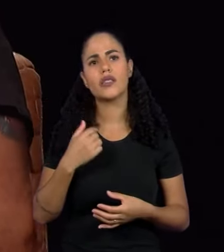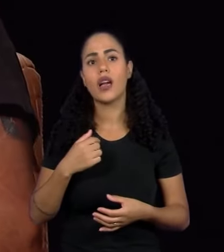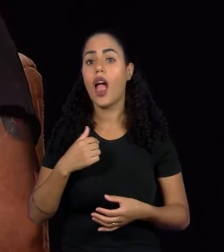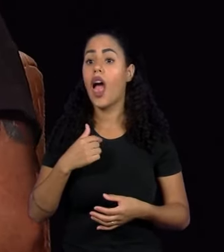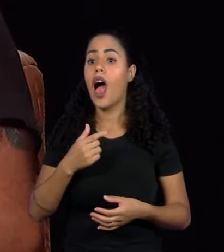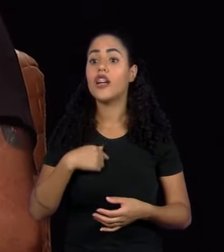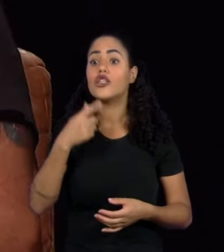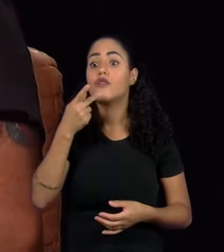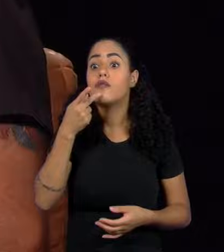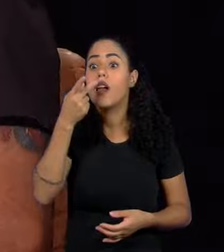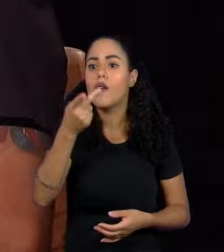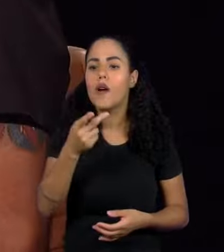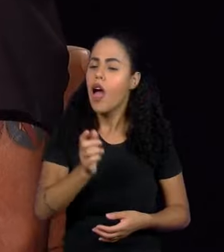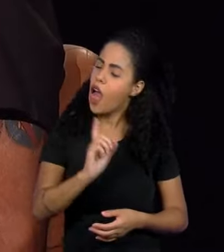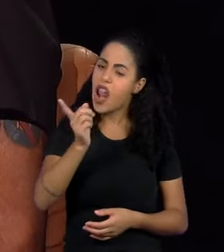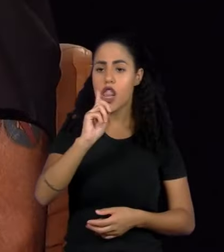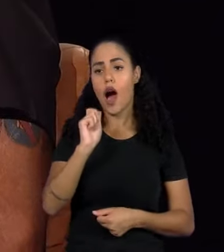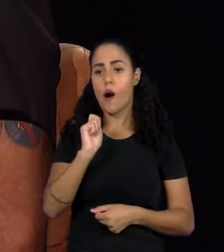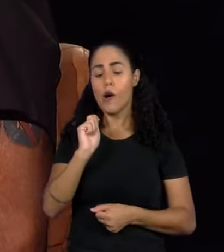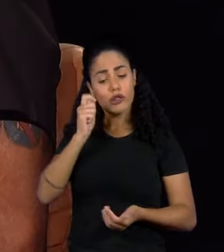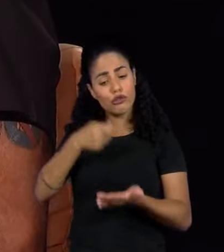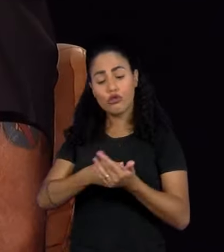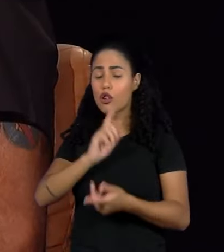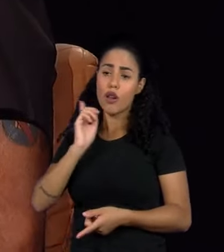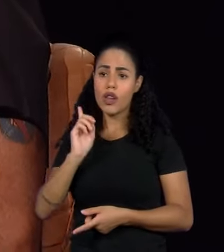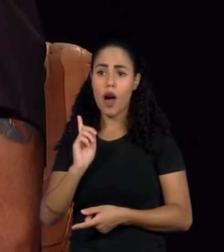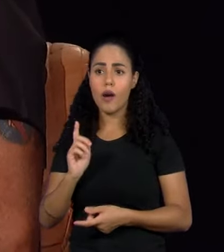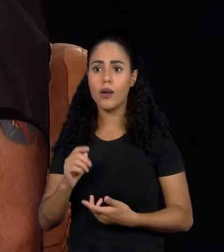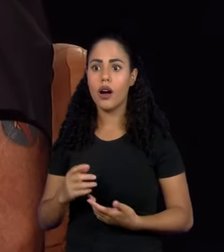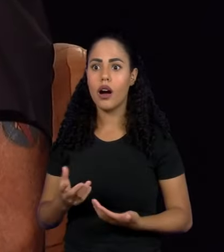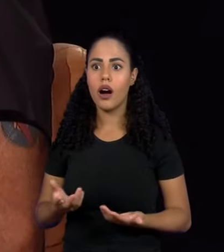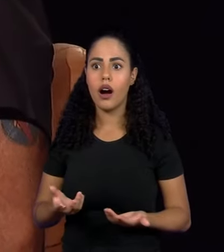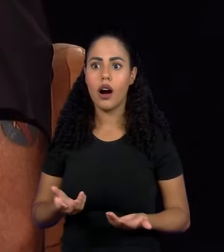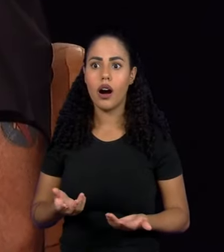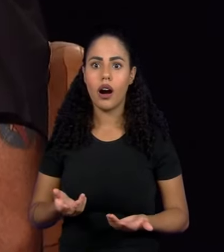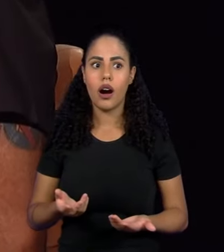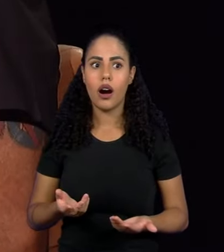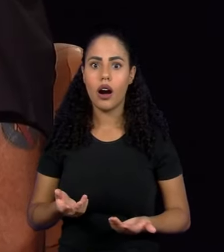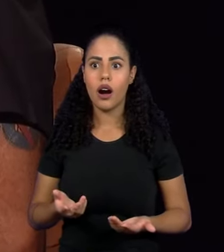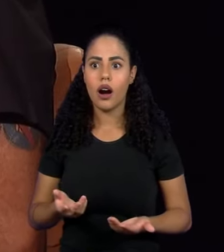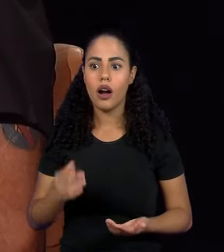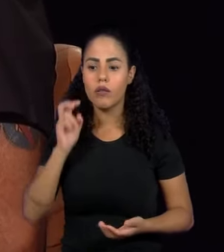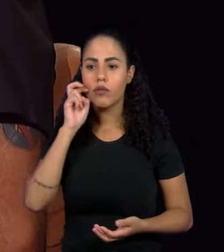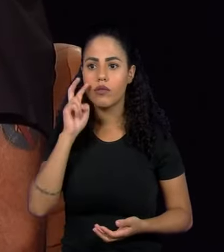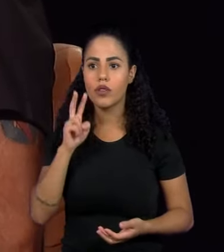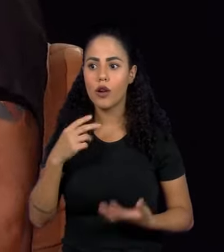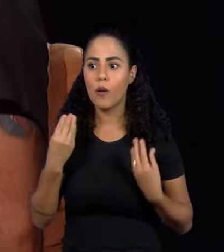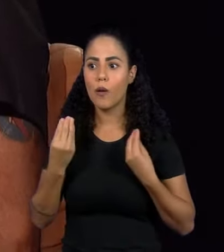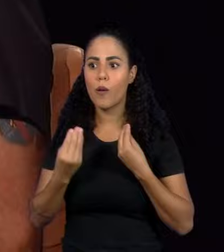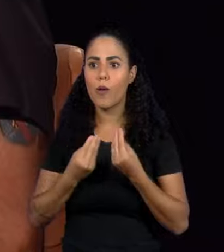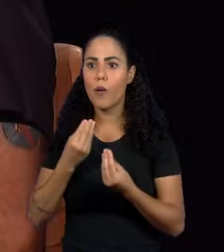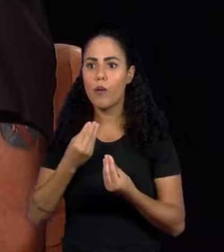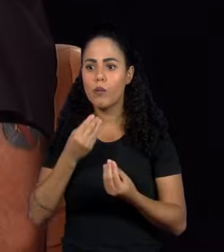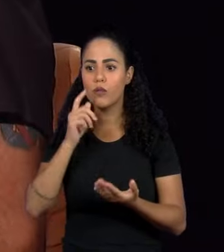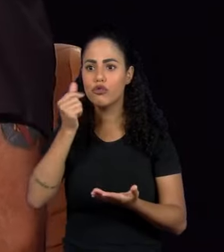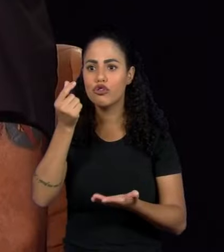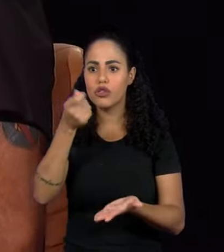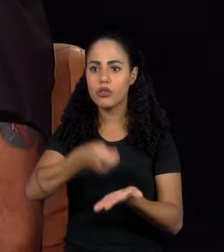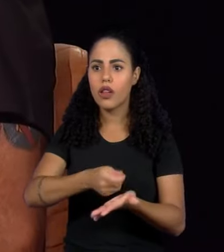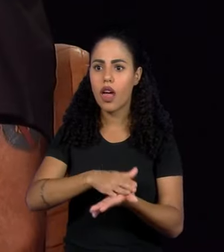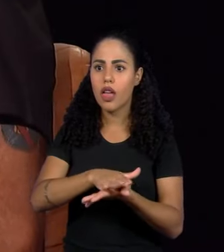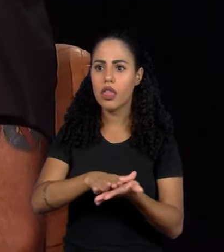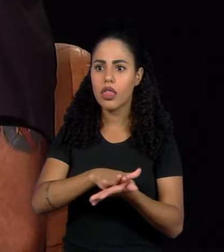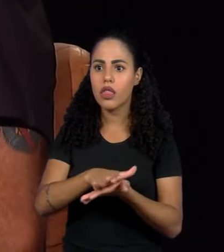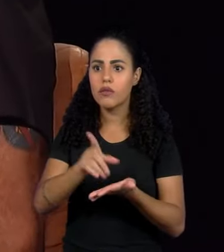ganhamos, falamos tudo isso que eu falei pra você, entendeu? Às vezes até as próprias equipes eram hostis com os artistas brasileiros. E a gente já estava num ponto